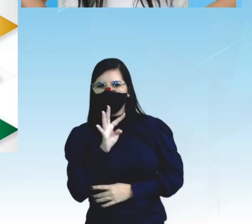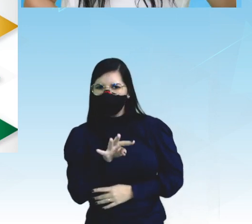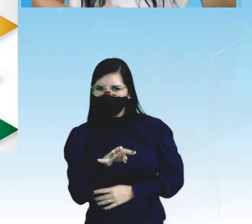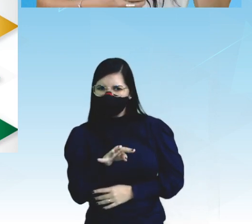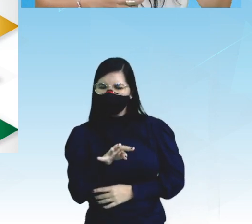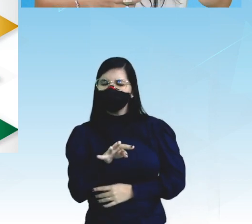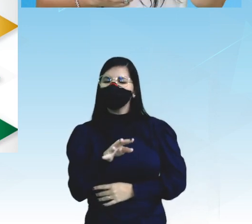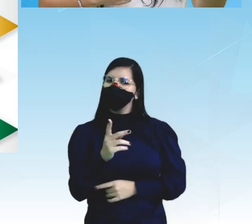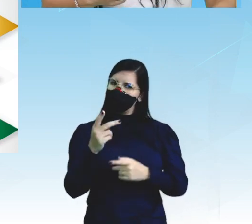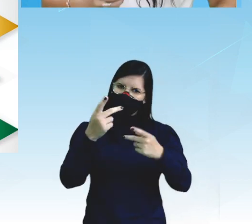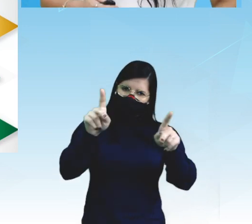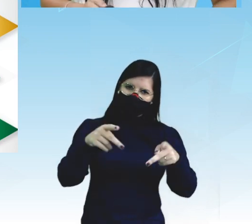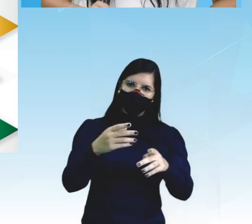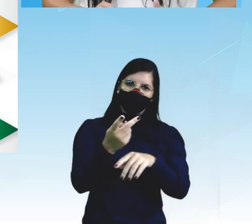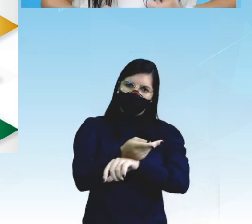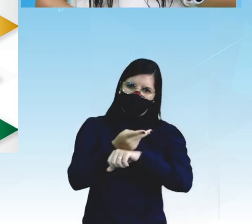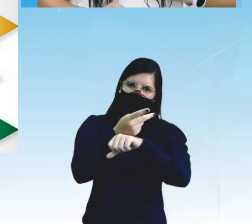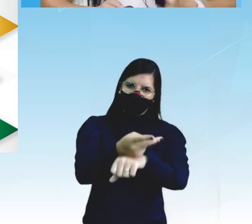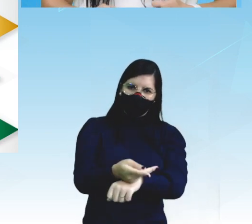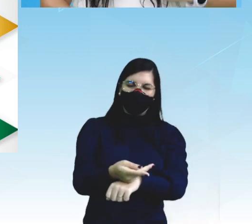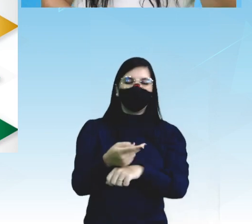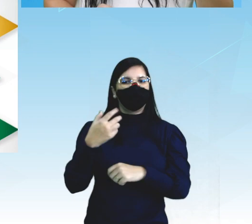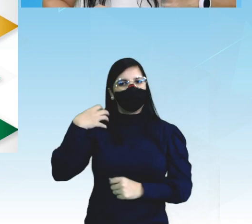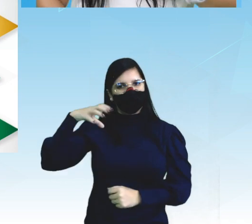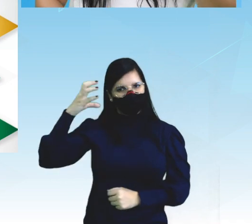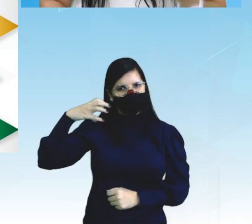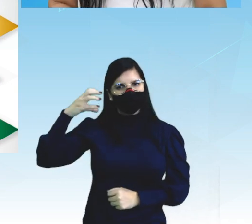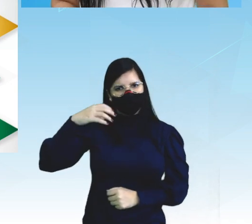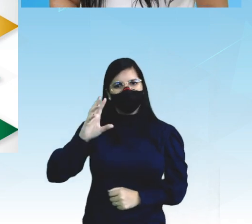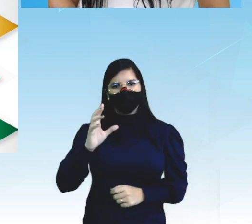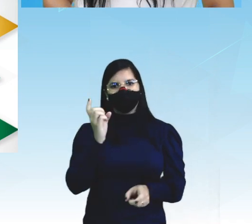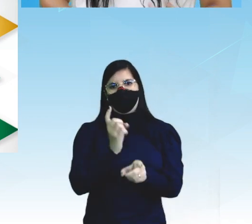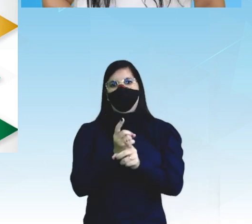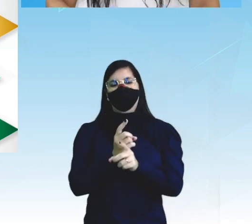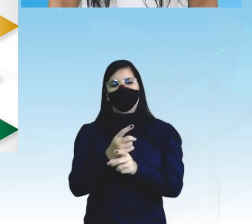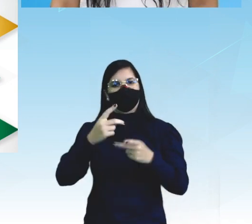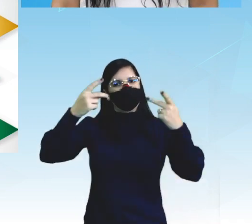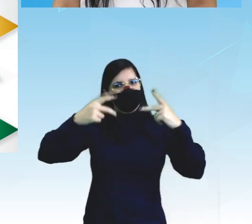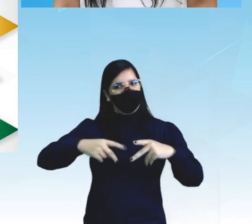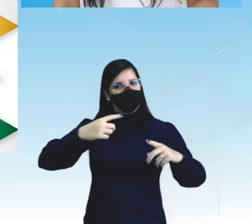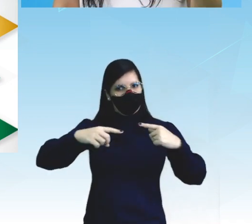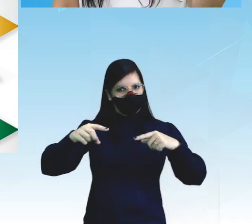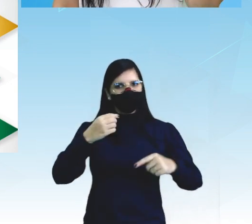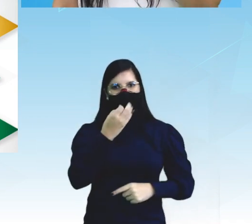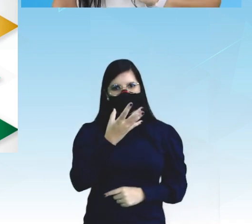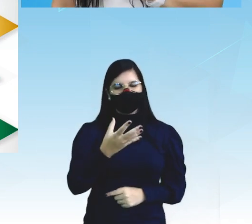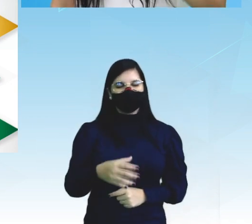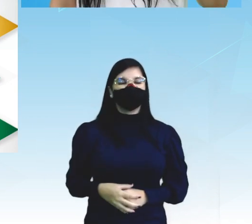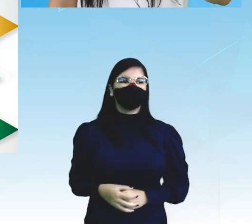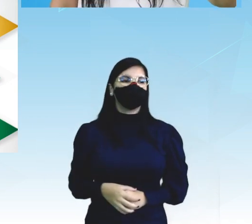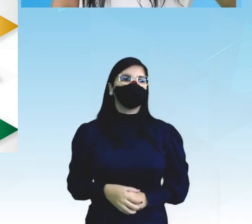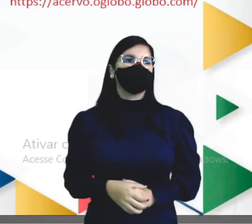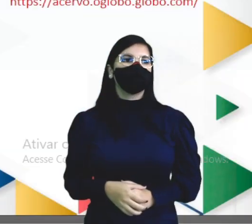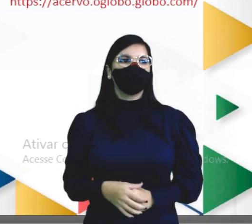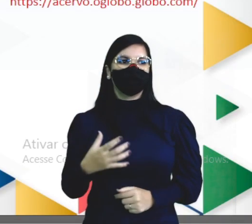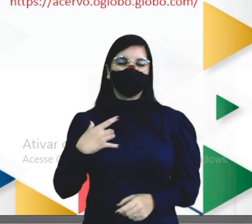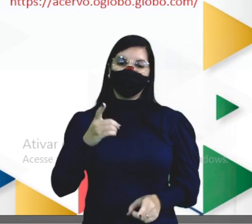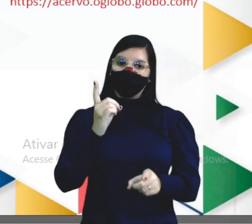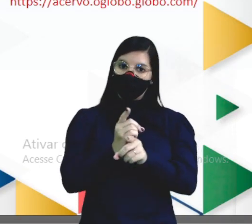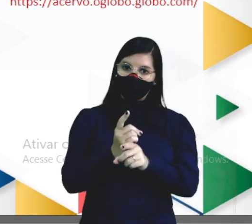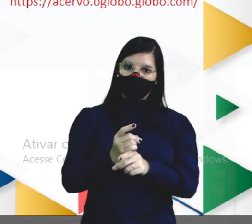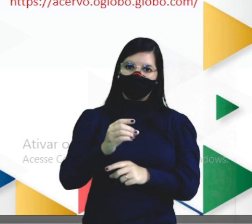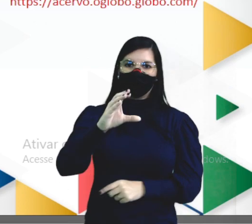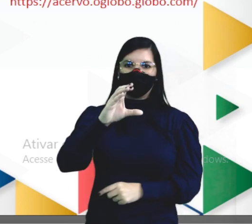Cartola, procura também nos streams de música que vocês vão se surpreender com as composições dele. Do encontro com